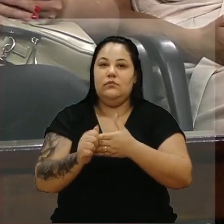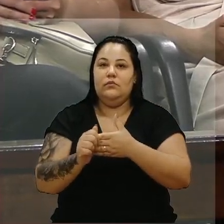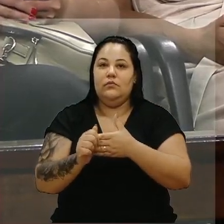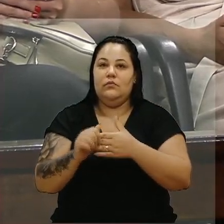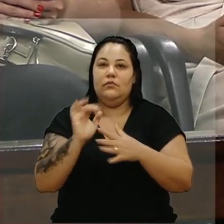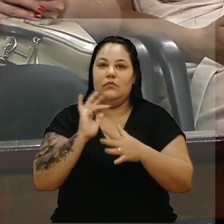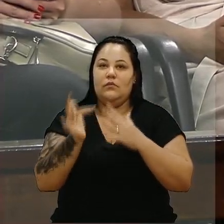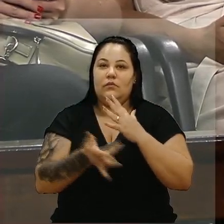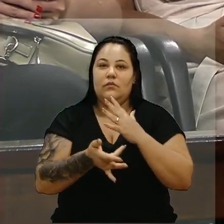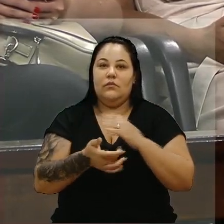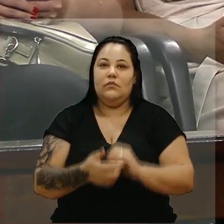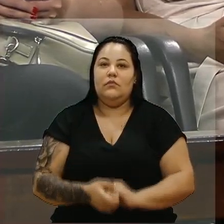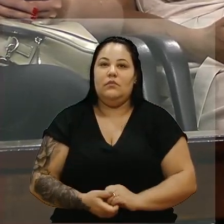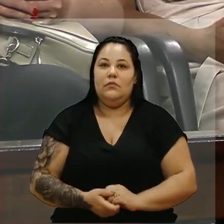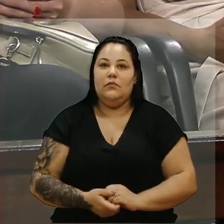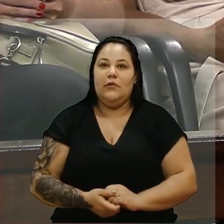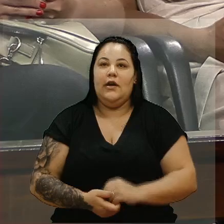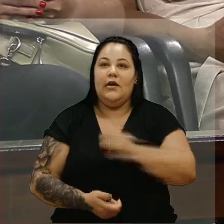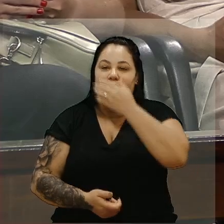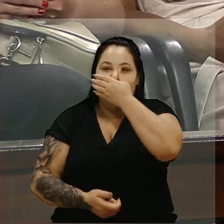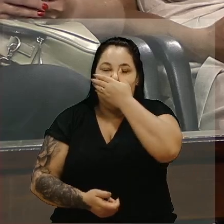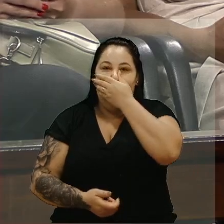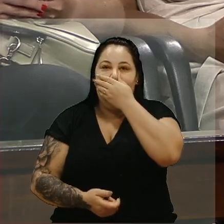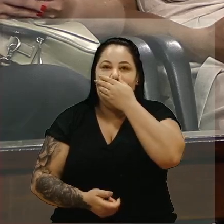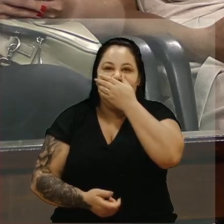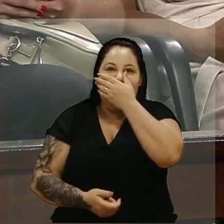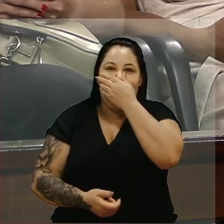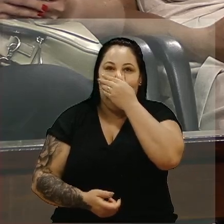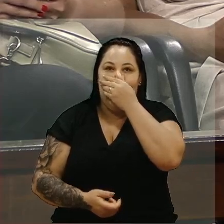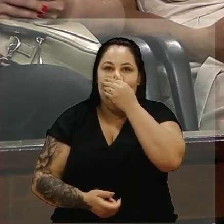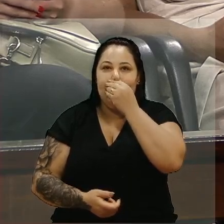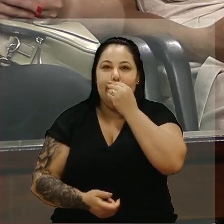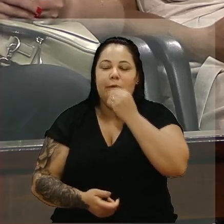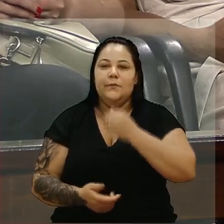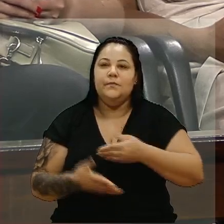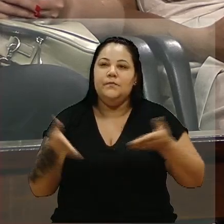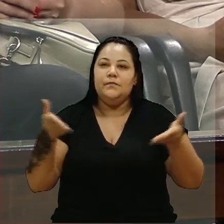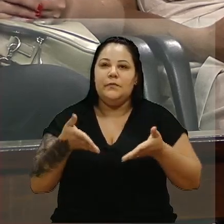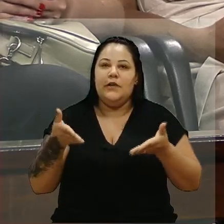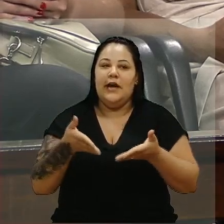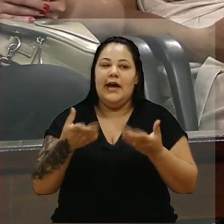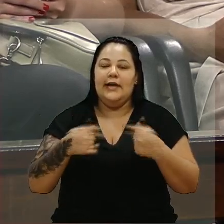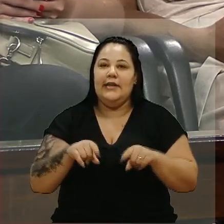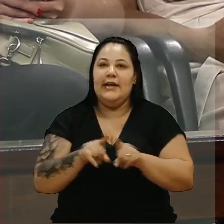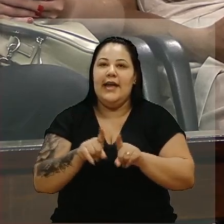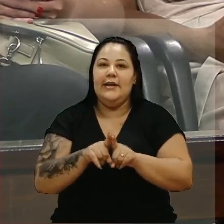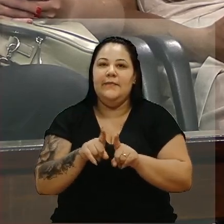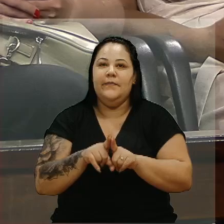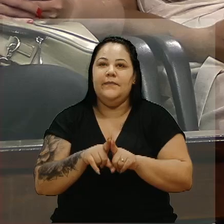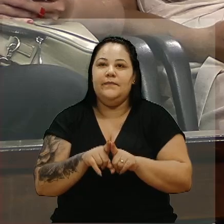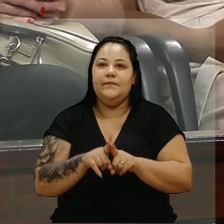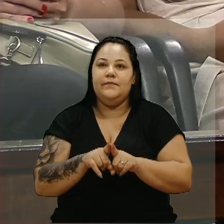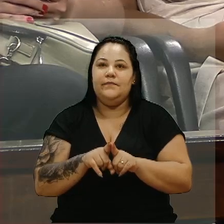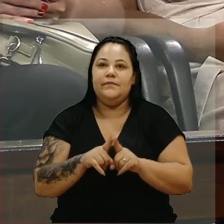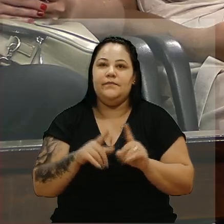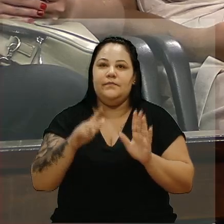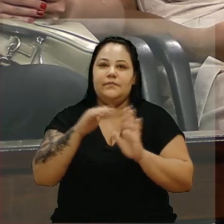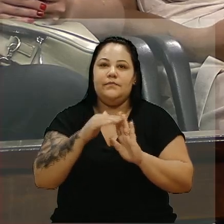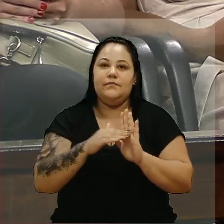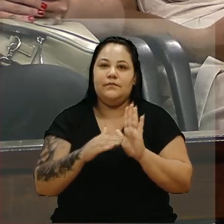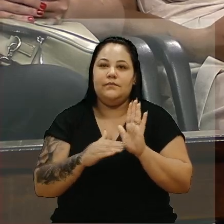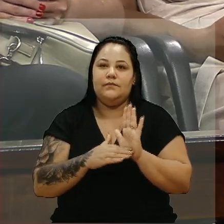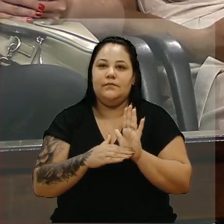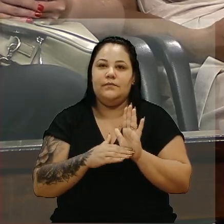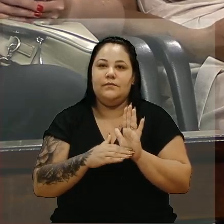Câmara. Hoje, a minha homenagem, voto de congratulação, é ao programa Persona, da